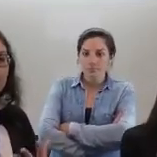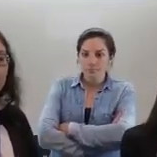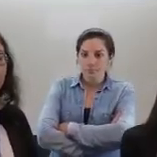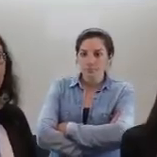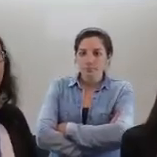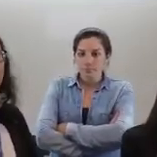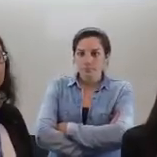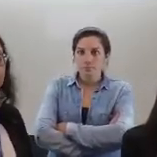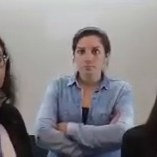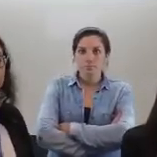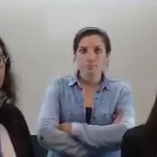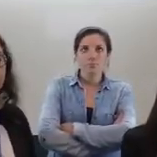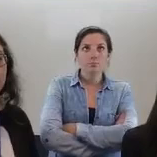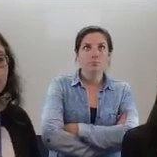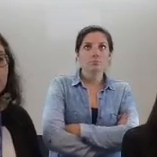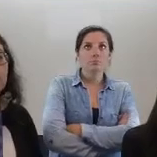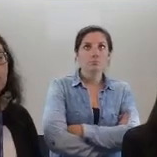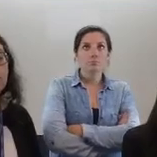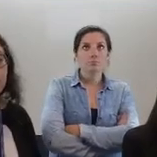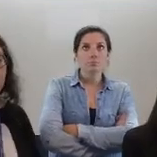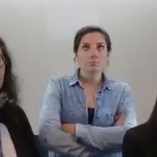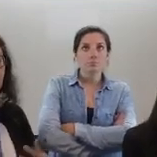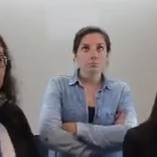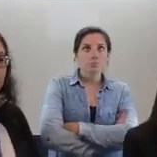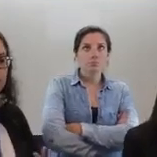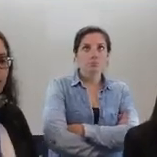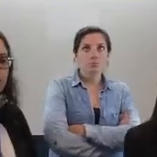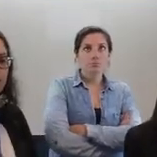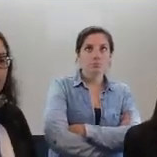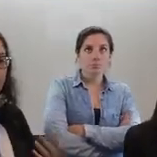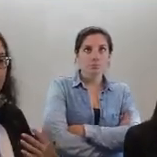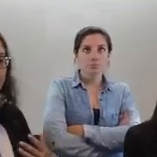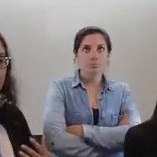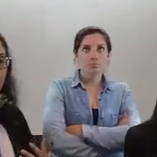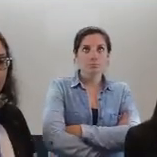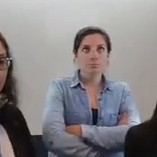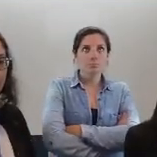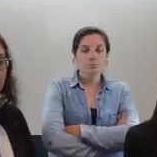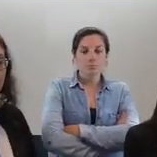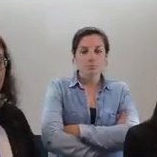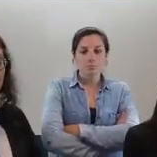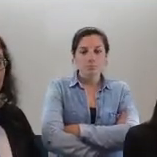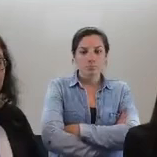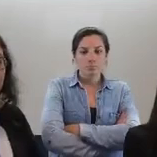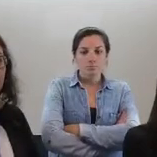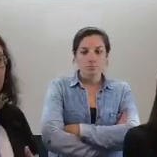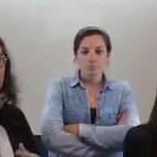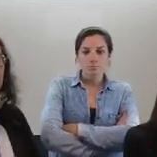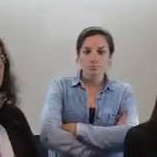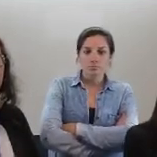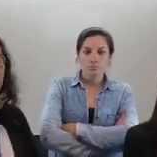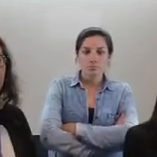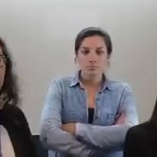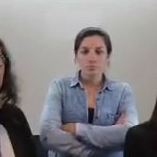um leque maior do que a Pearson. E aí é o mesmo caminho, vai pela minha Uno, clica aqui em minha